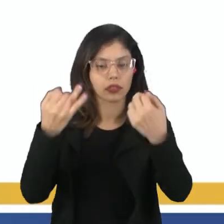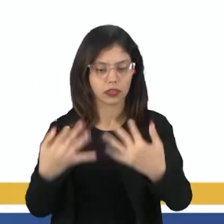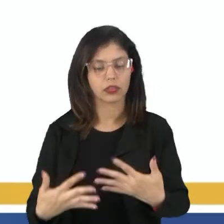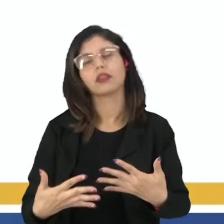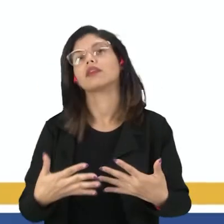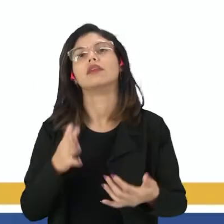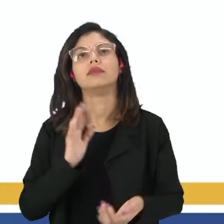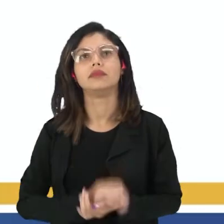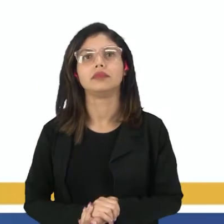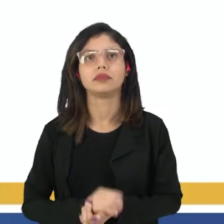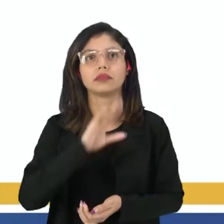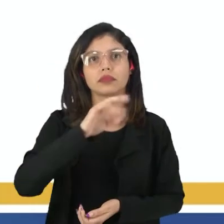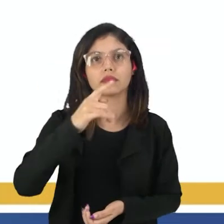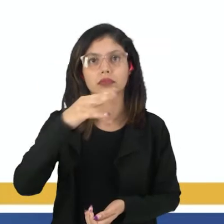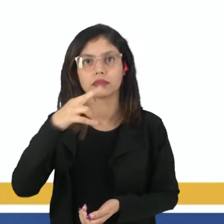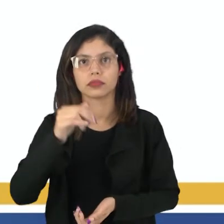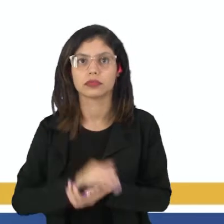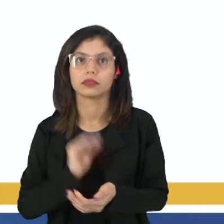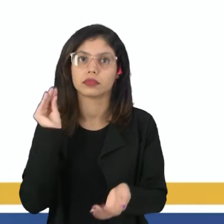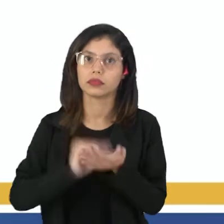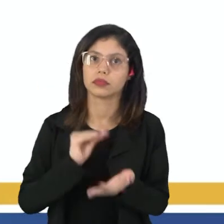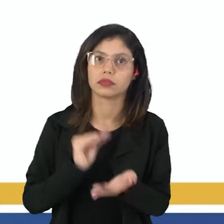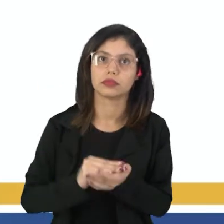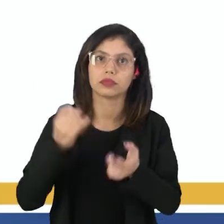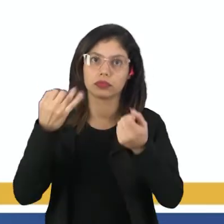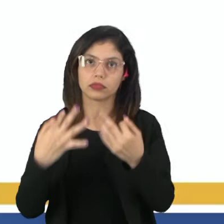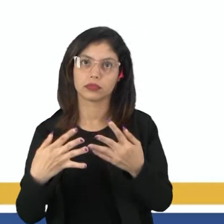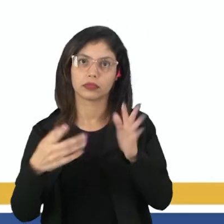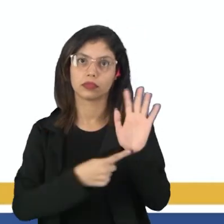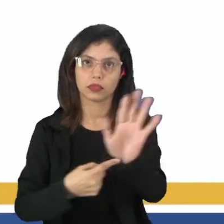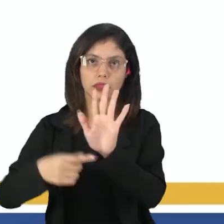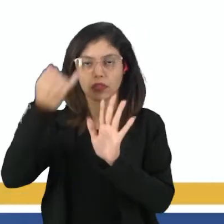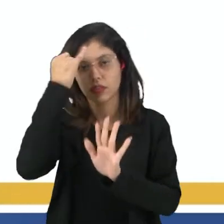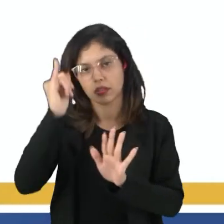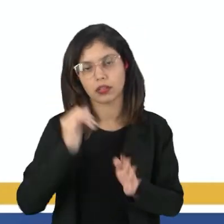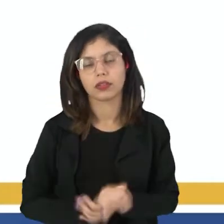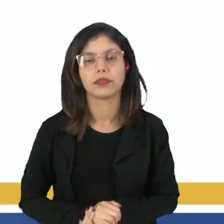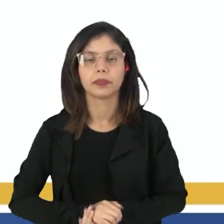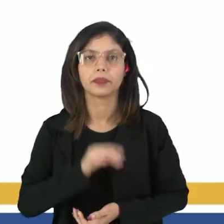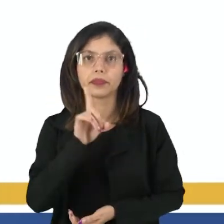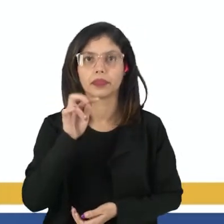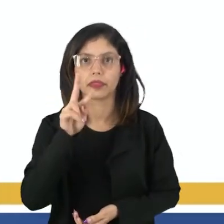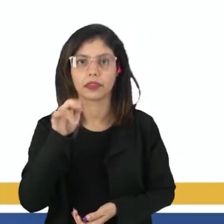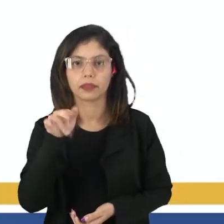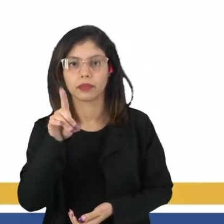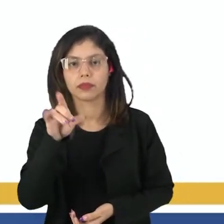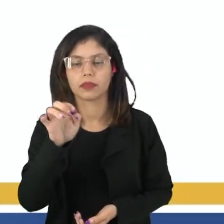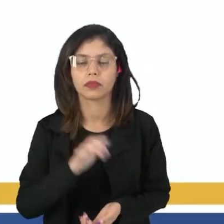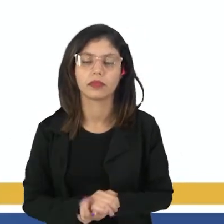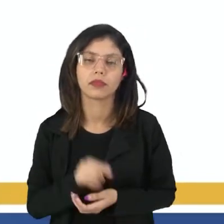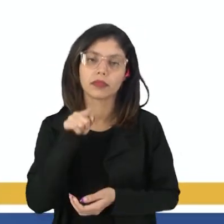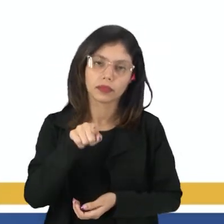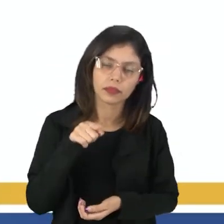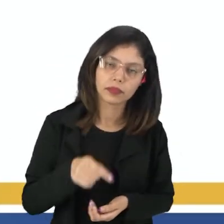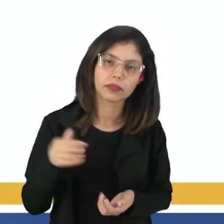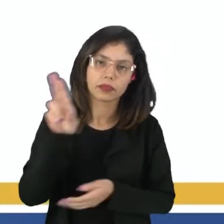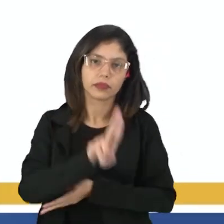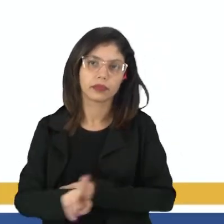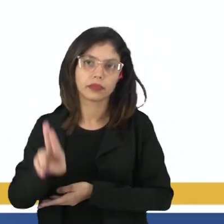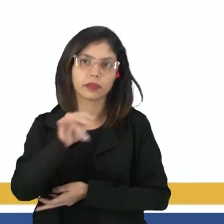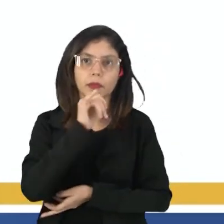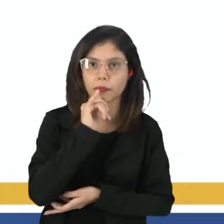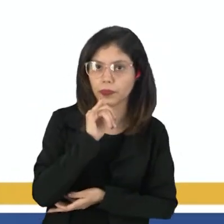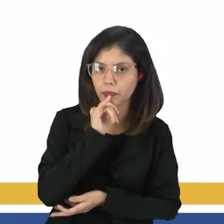por exemplificação. Fatos que exemplificam e ilustram a ideia defendida. Nesse tipo de argumento, nós vamos